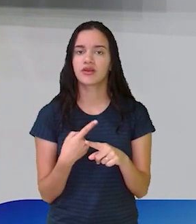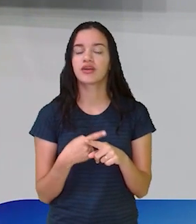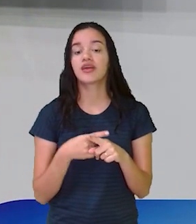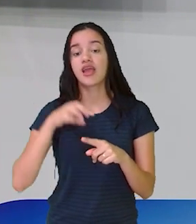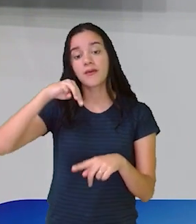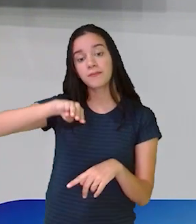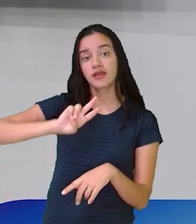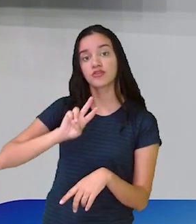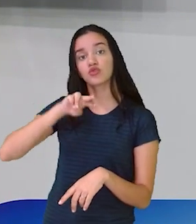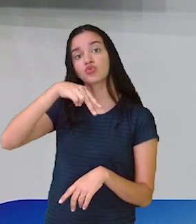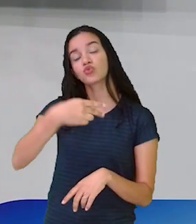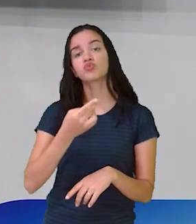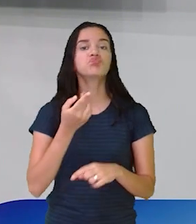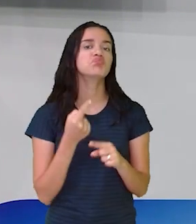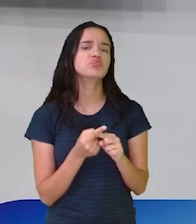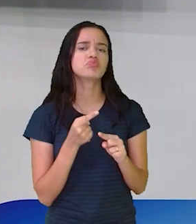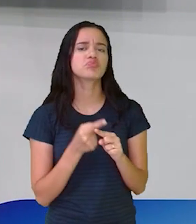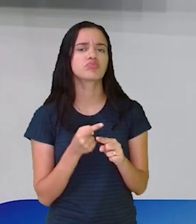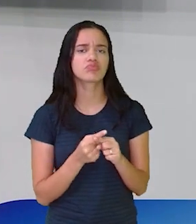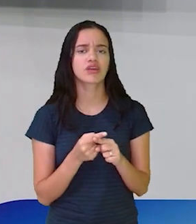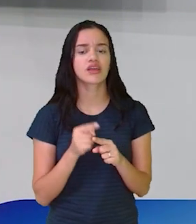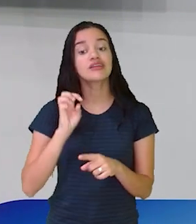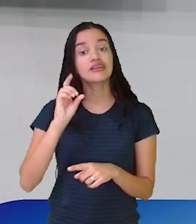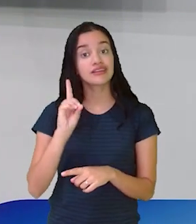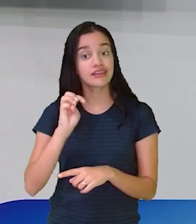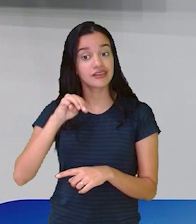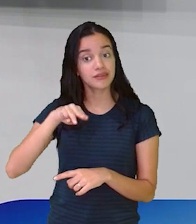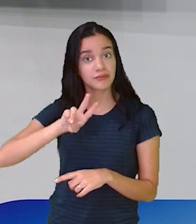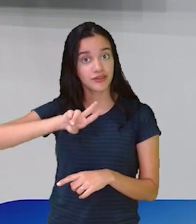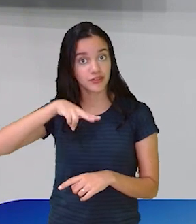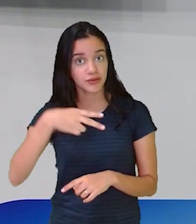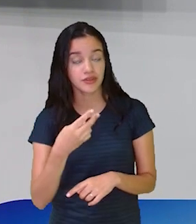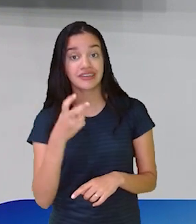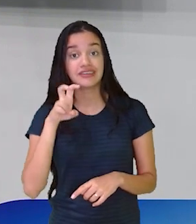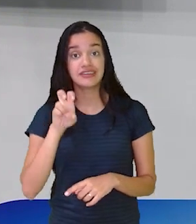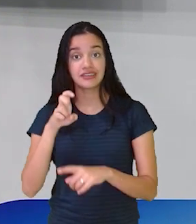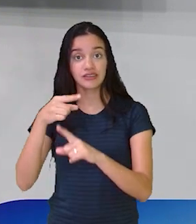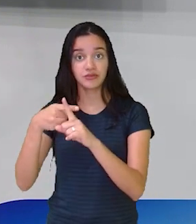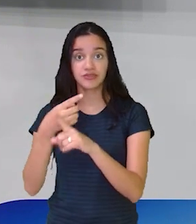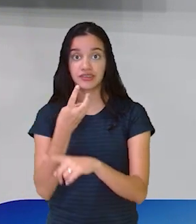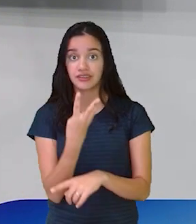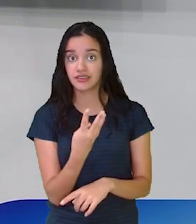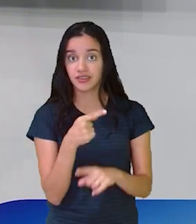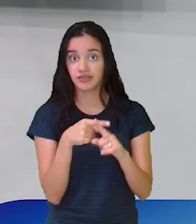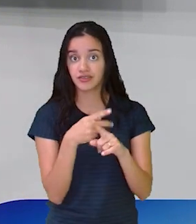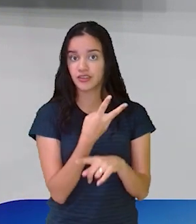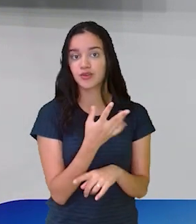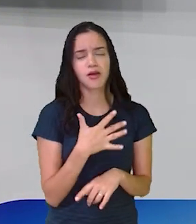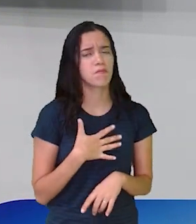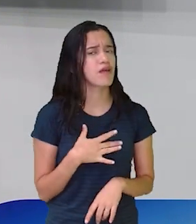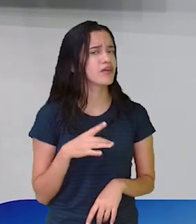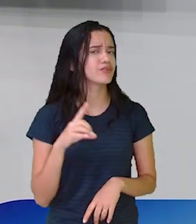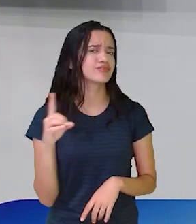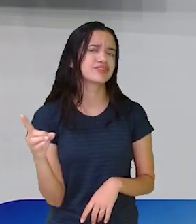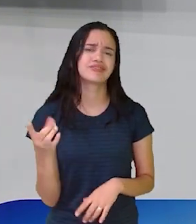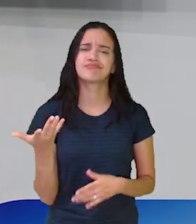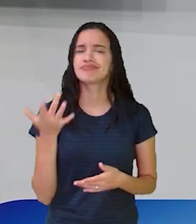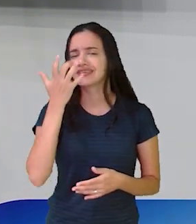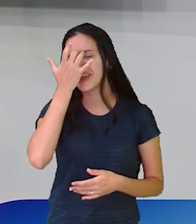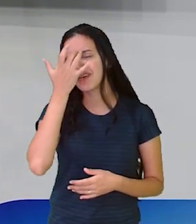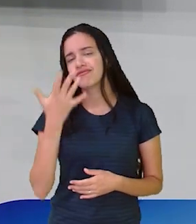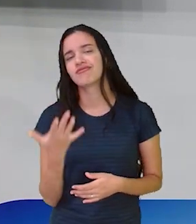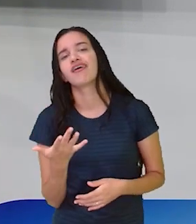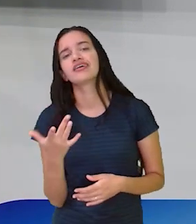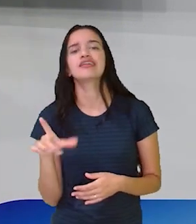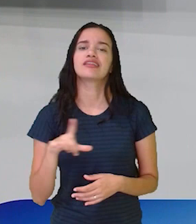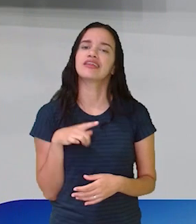cúbico? Decímetro cúbico. 5 vezes 3 vezes 2. Meu Deus, que coisa fácil.